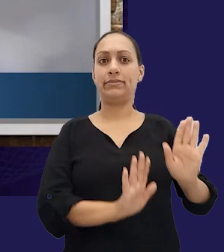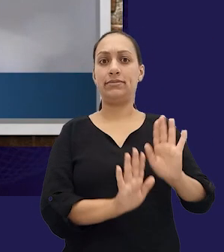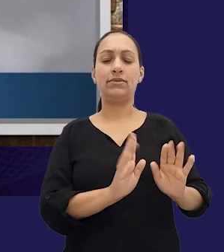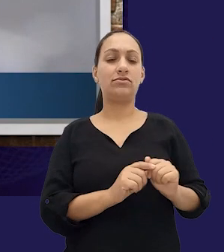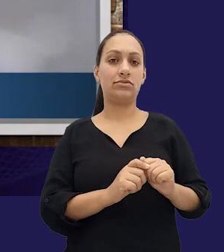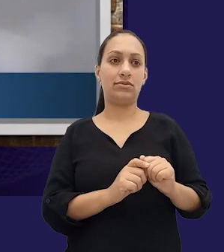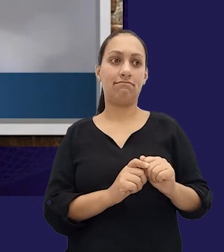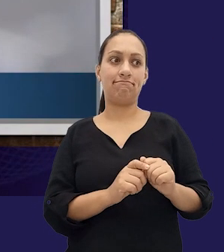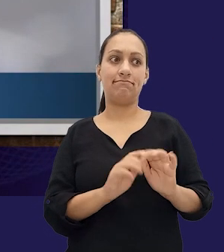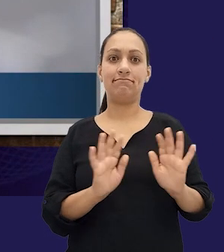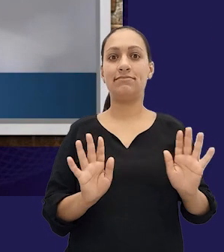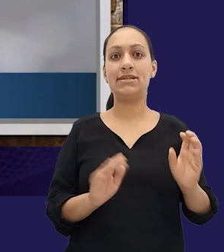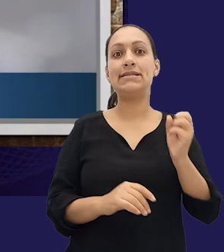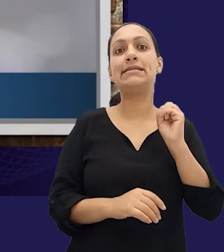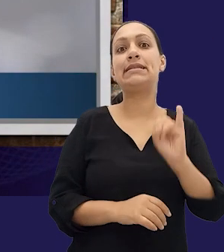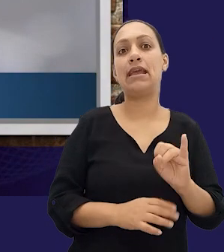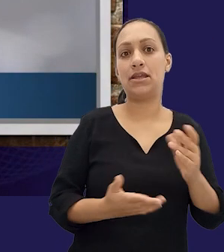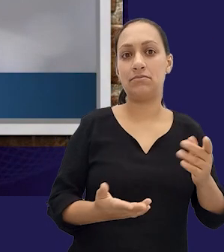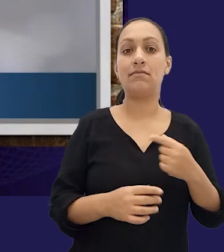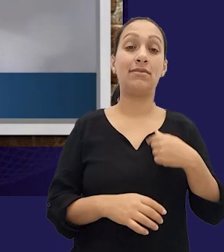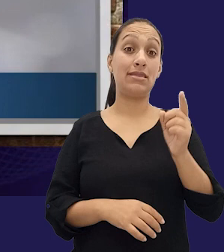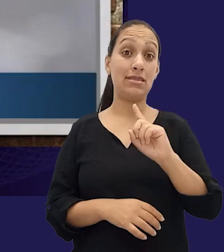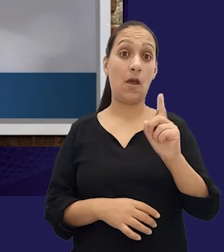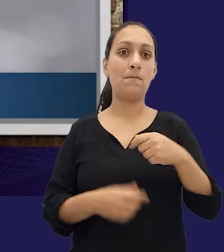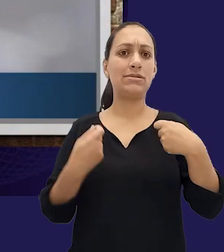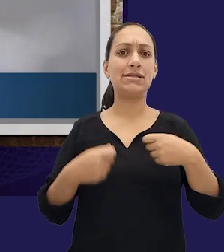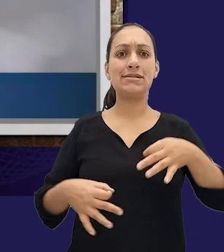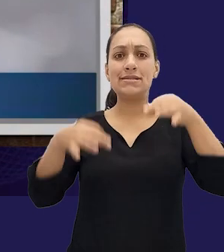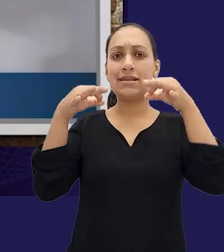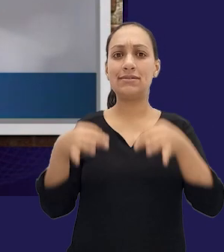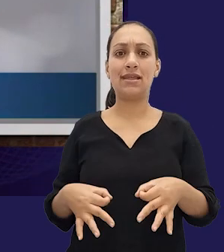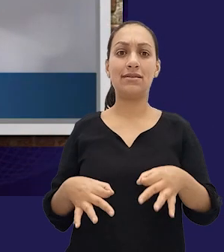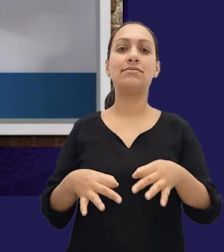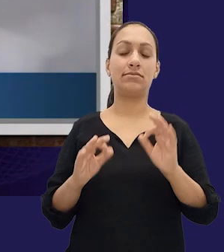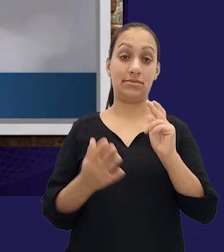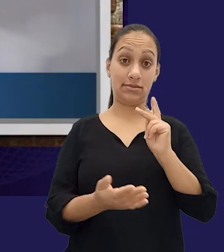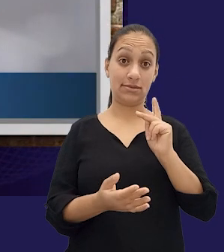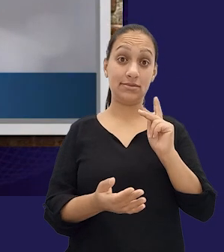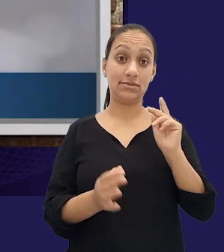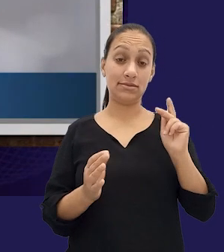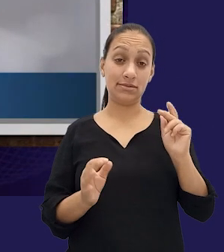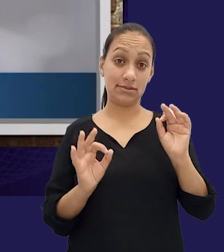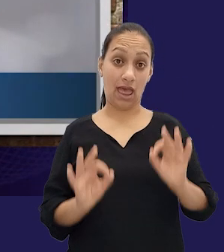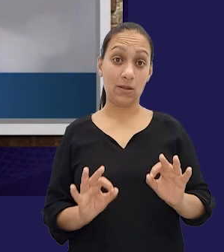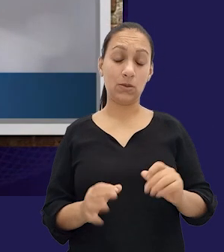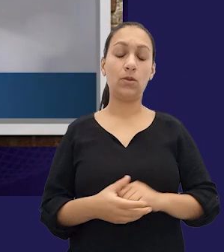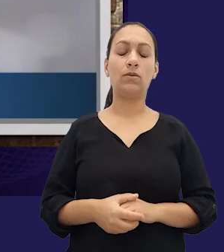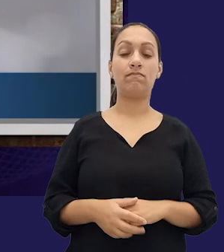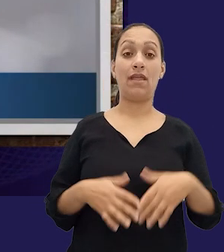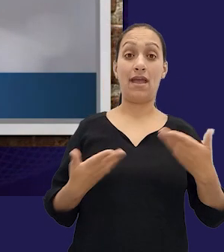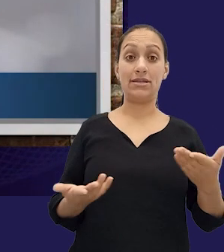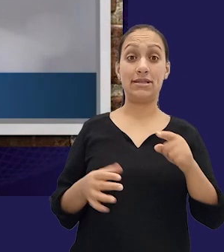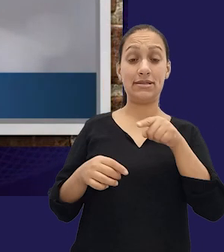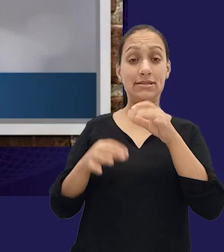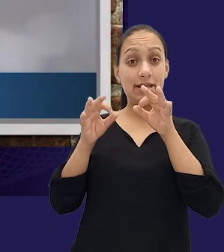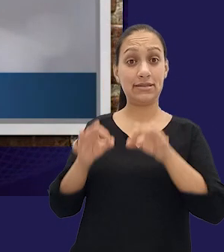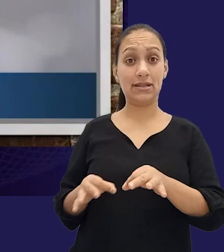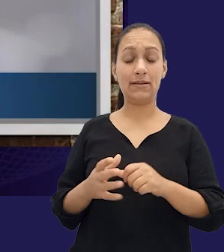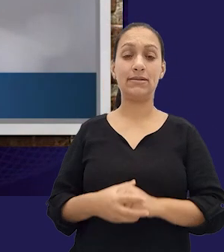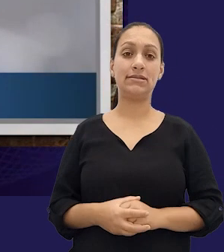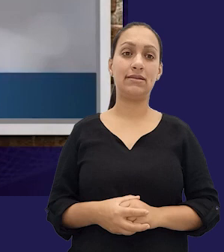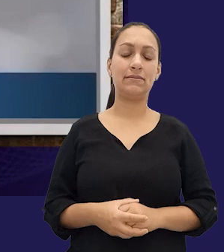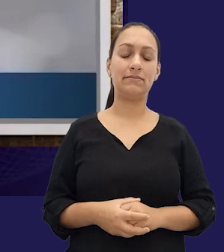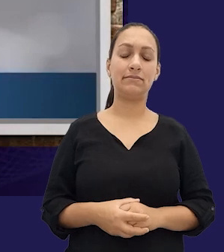né? E se não, gente, tem que ser com certeza, certo? E essa certeza, né, ela